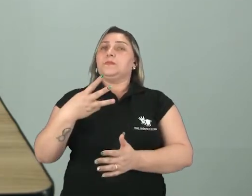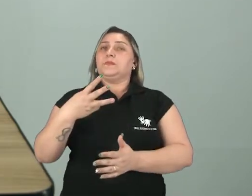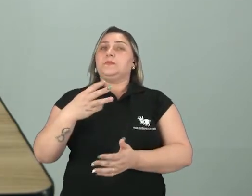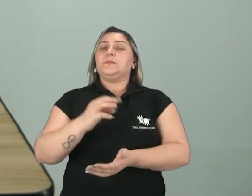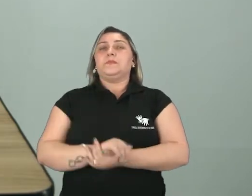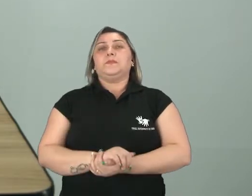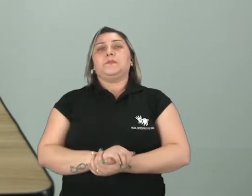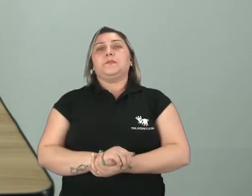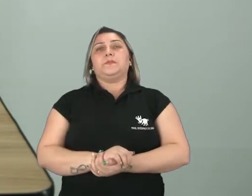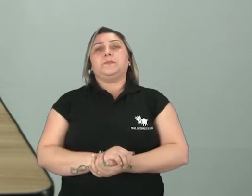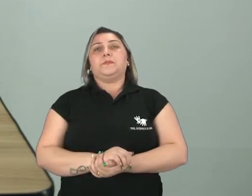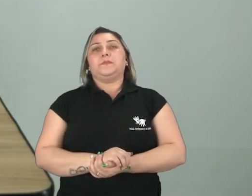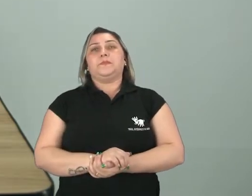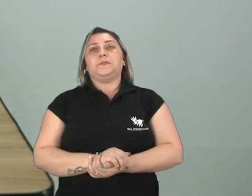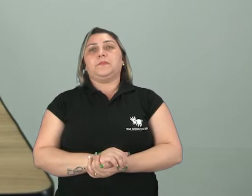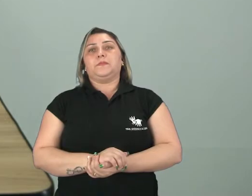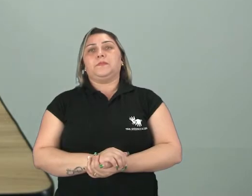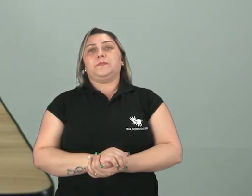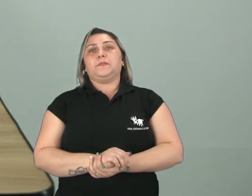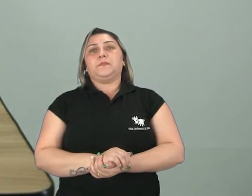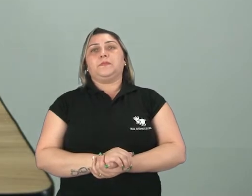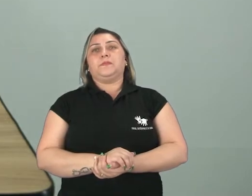3 sons